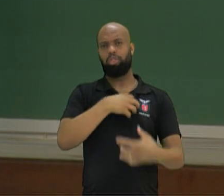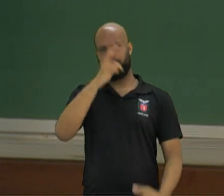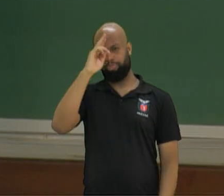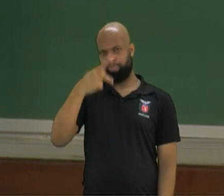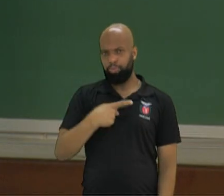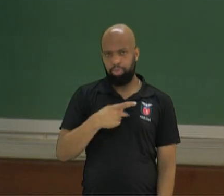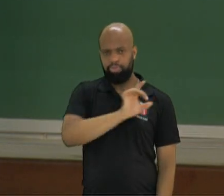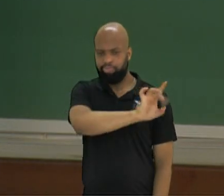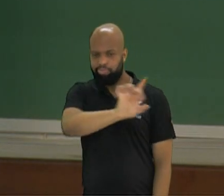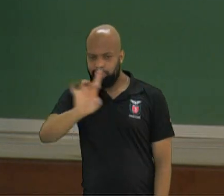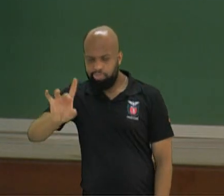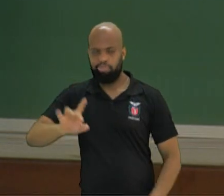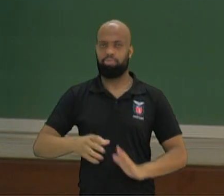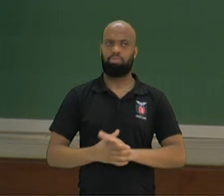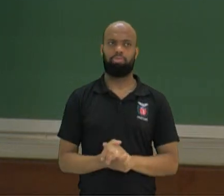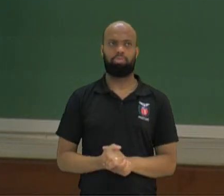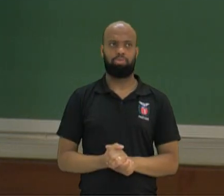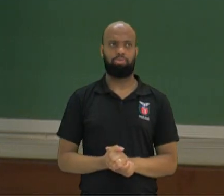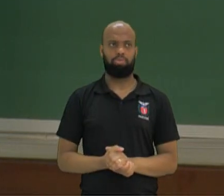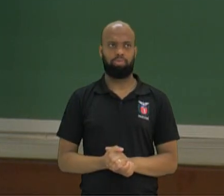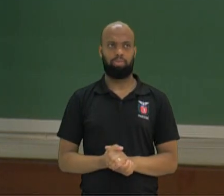cada um com a tua aí, beleza?